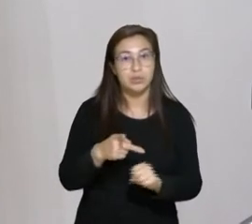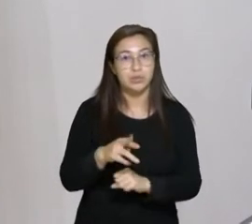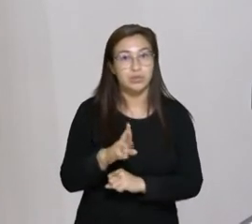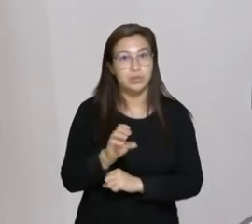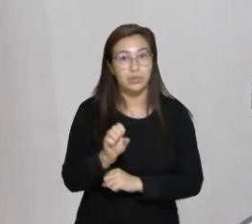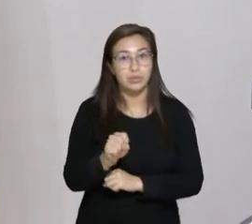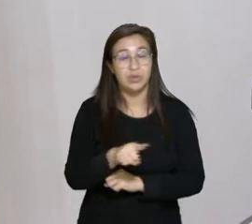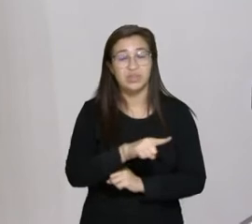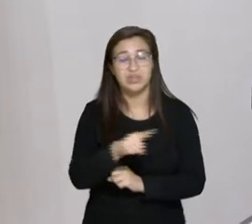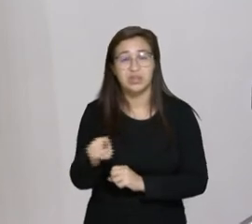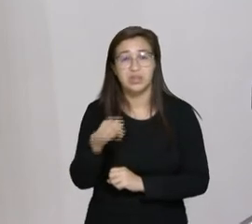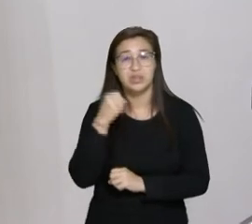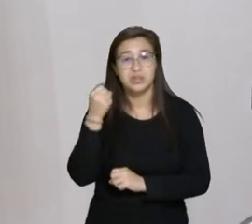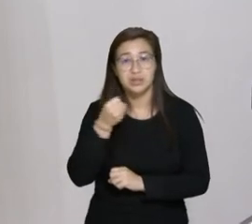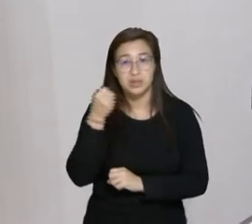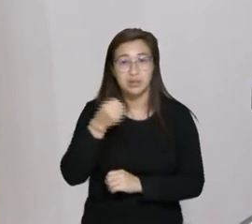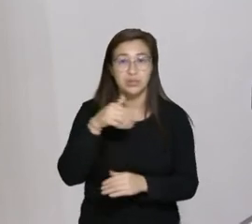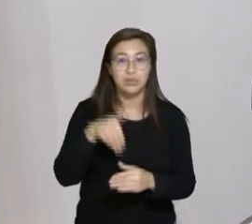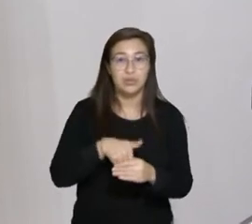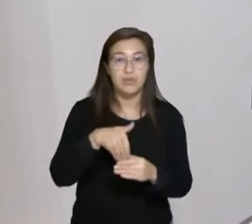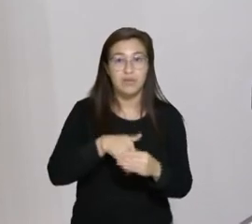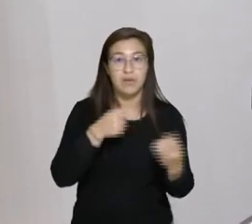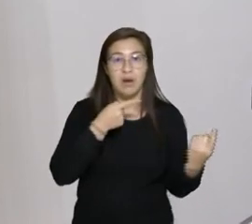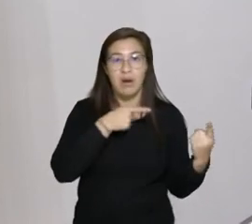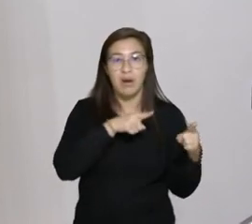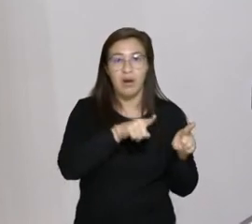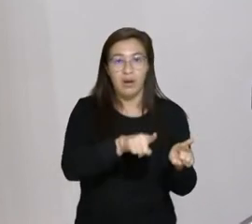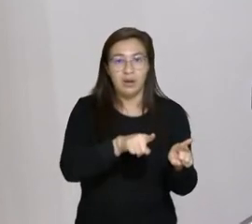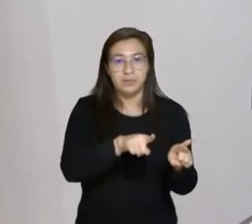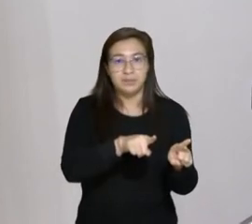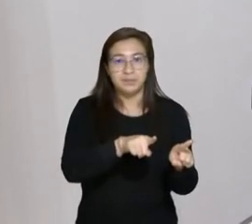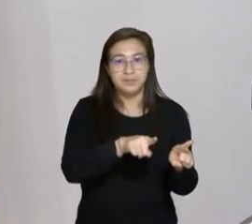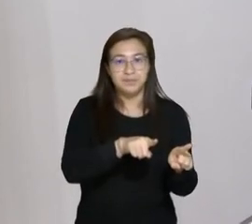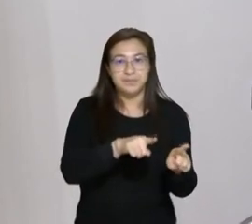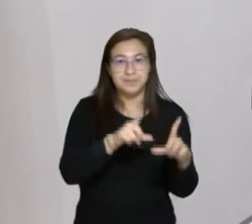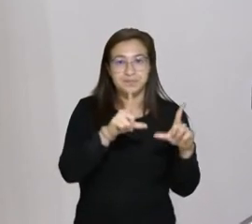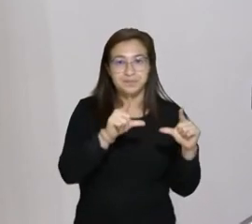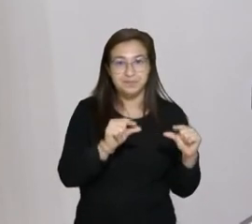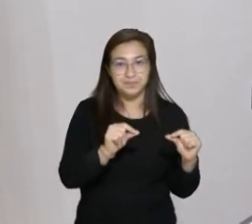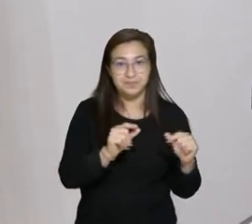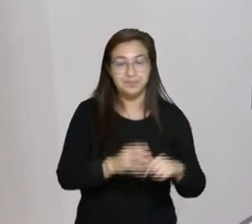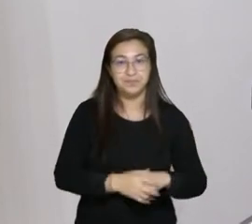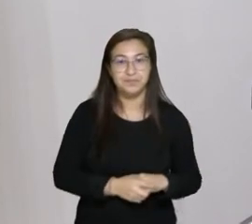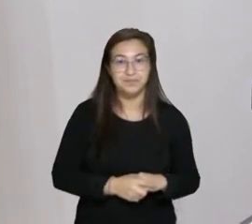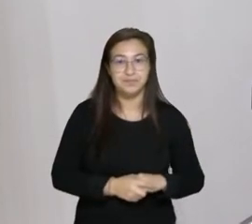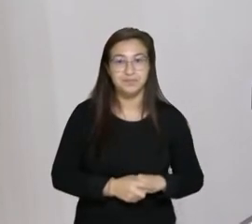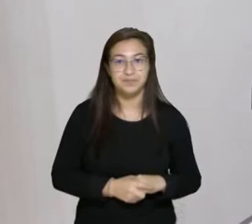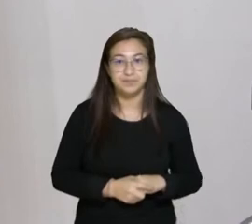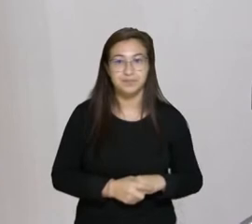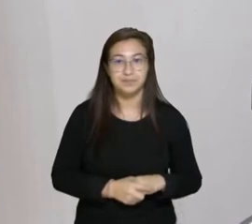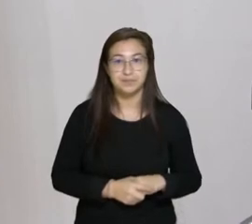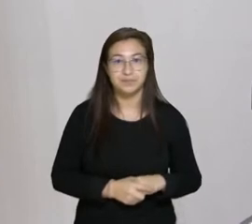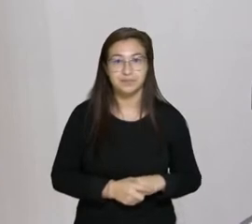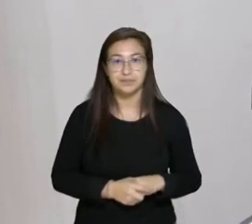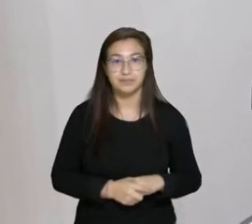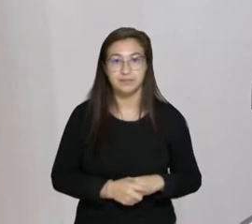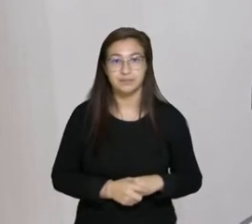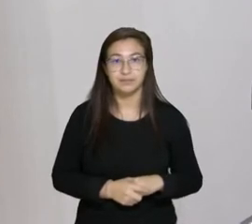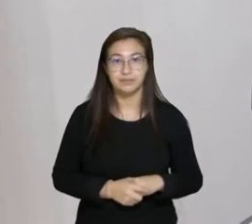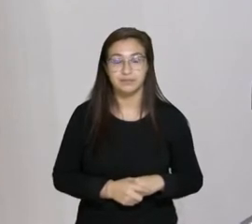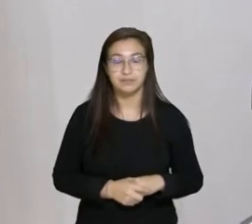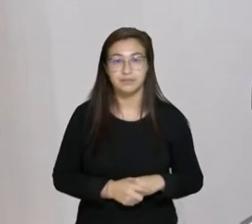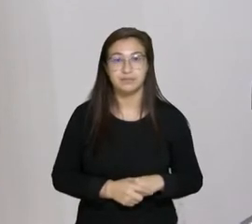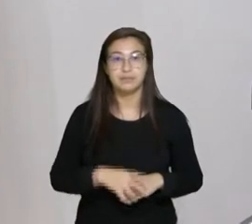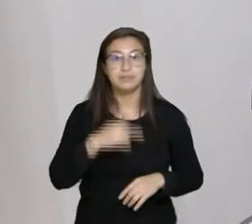verdade são esses os senadores que votaram contra a redução eu quero falar para você agora